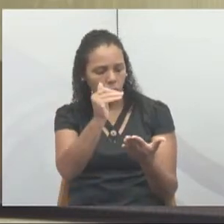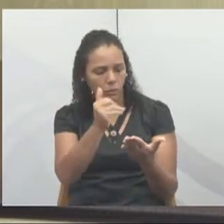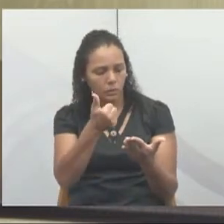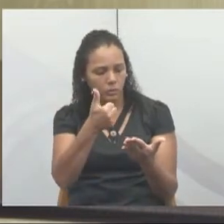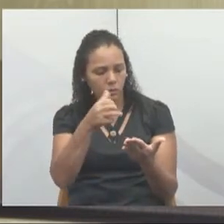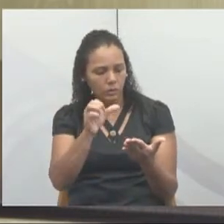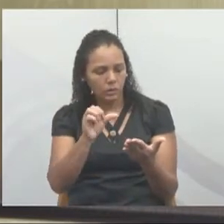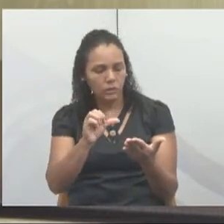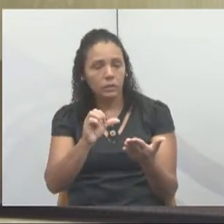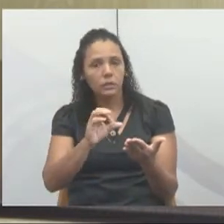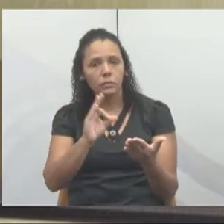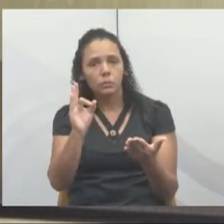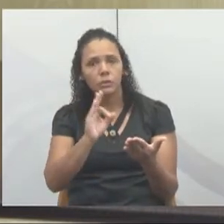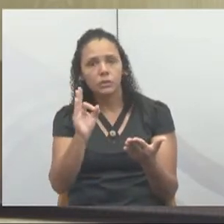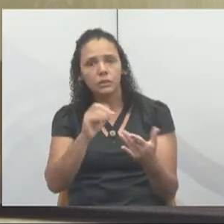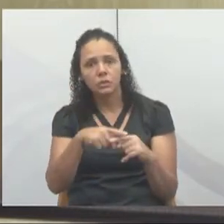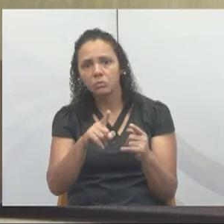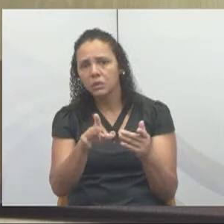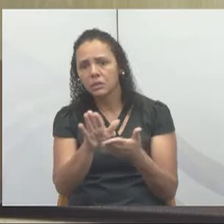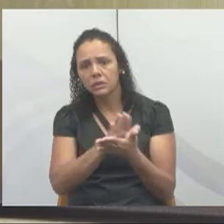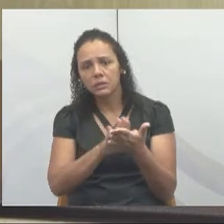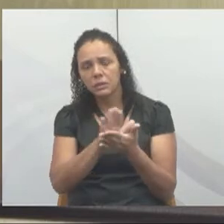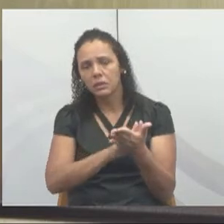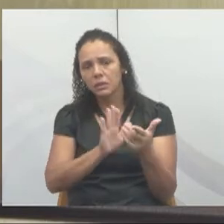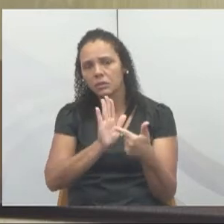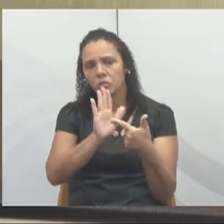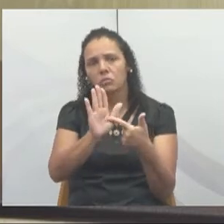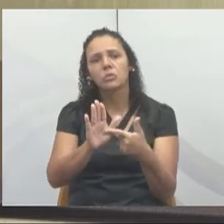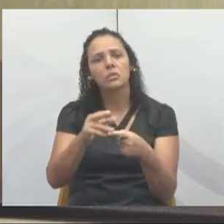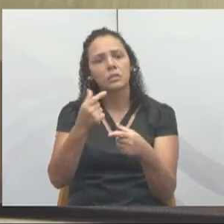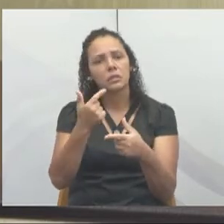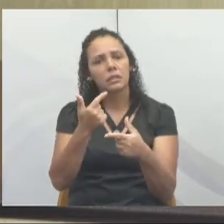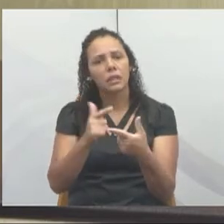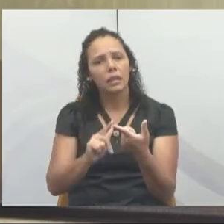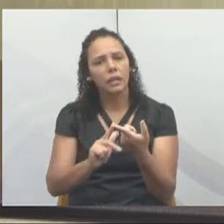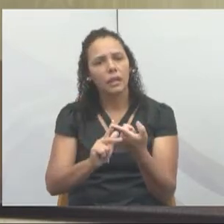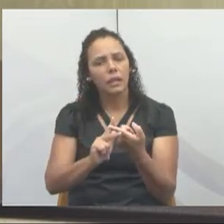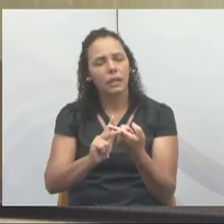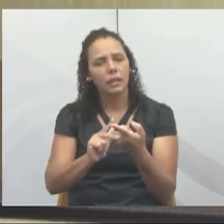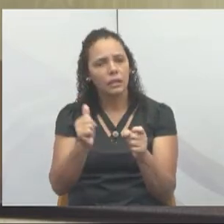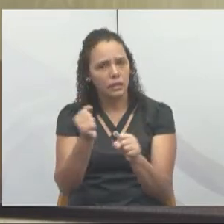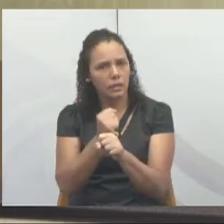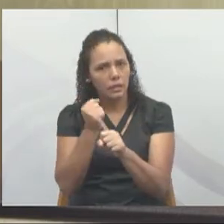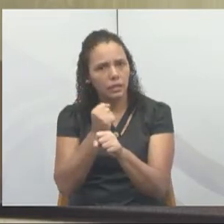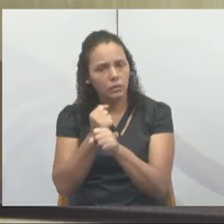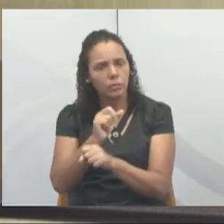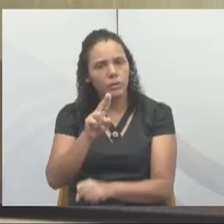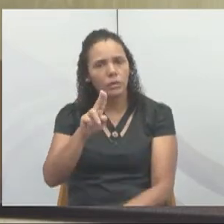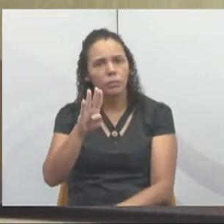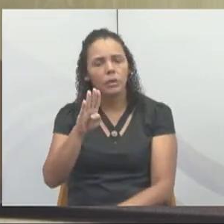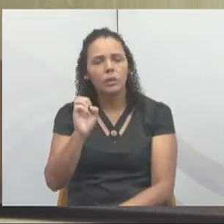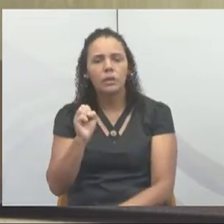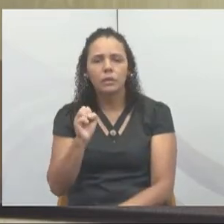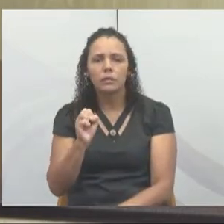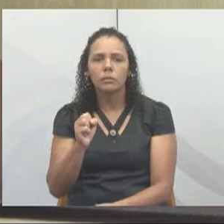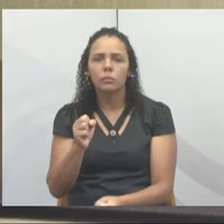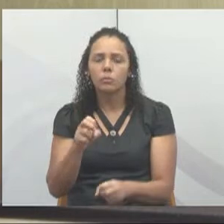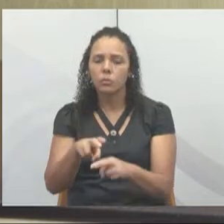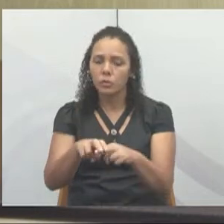não vemos aqui falar sobre essa reforma entregue da UBS. Por isso que eu estou fazendo essa